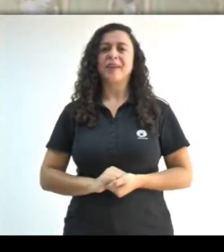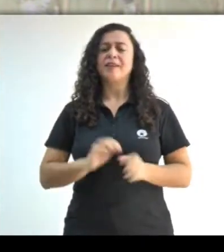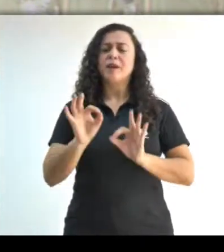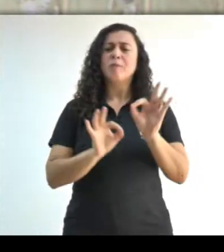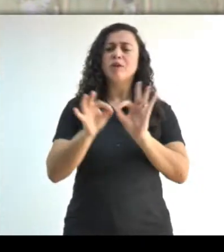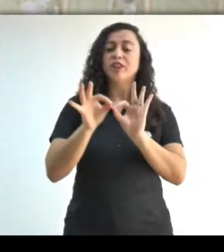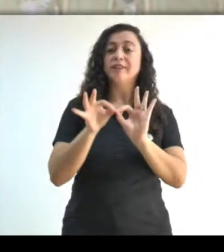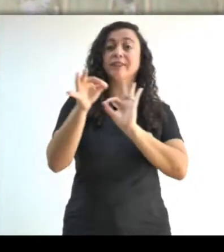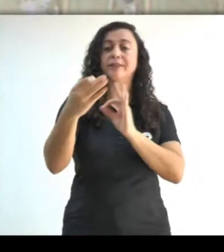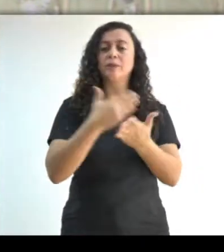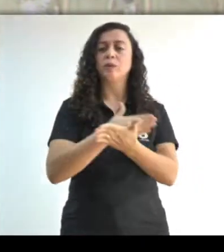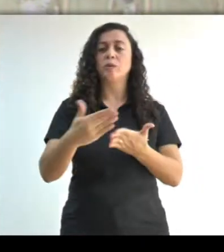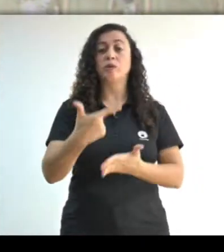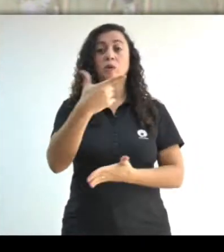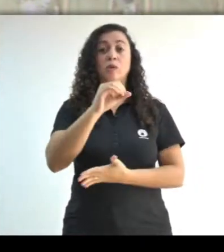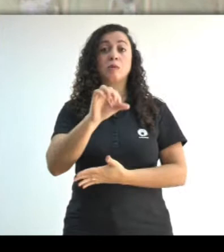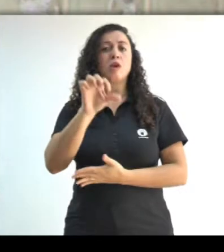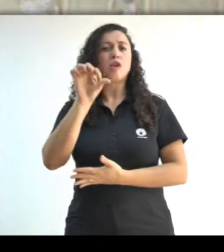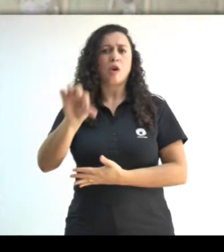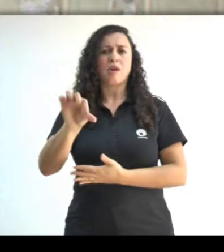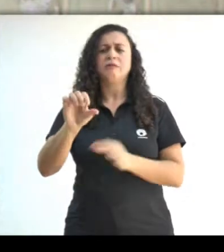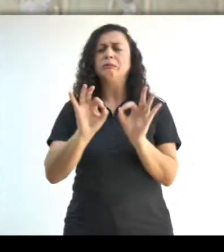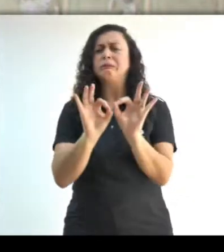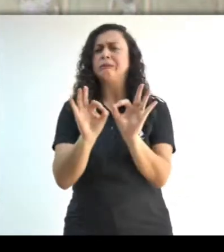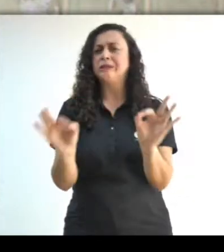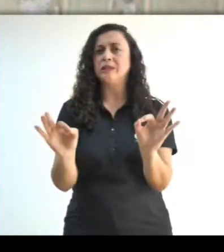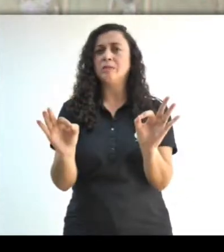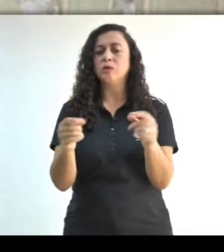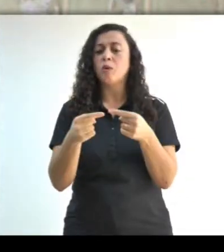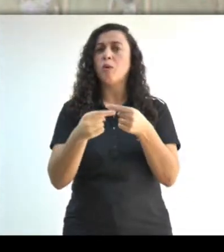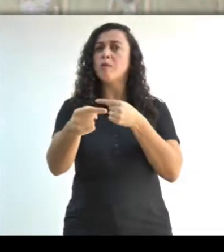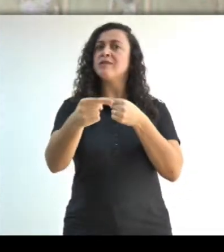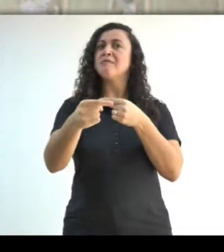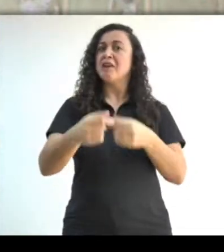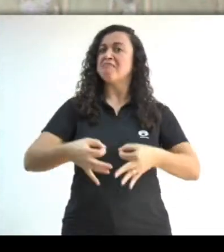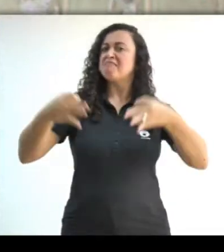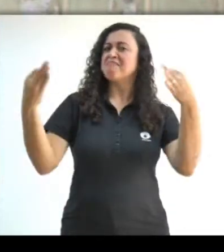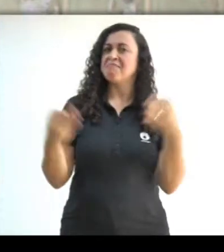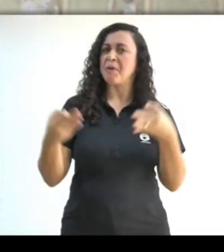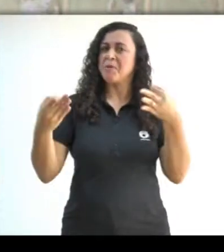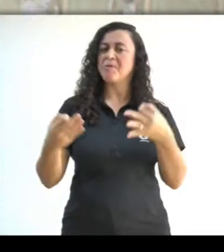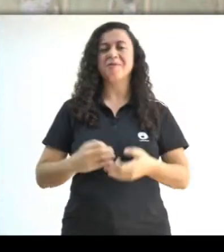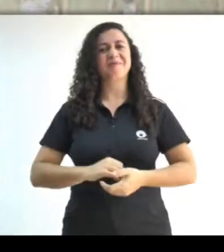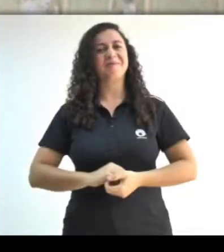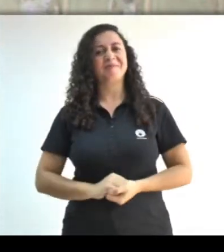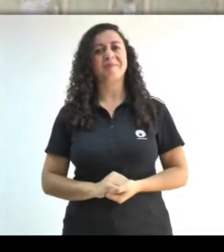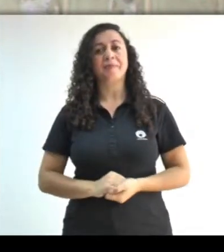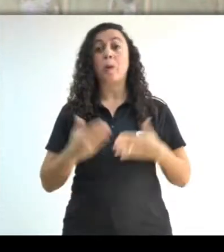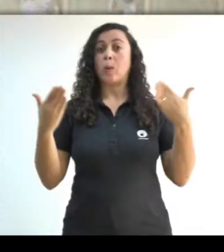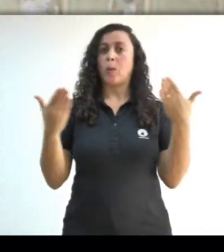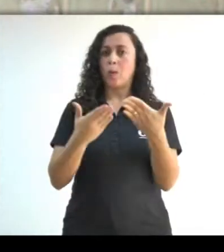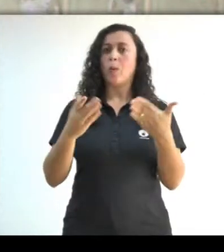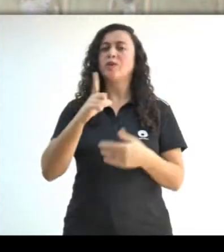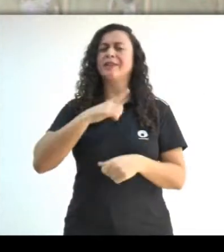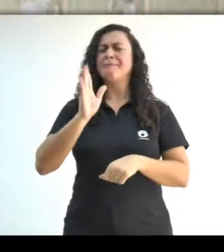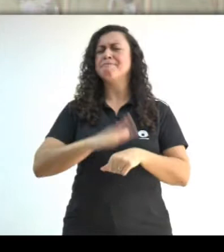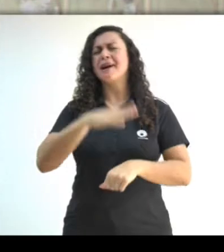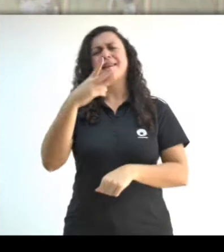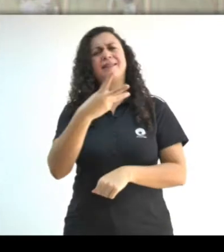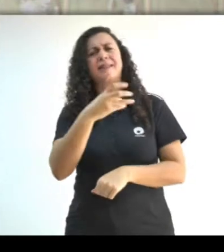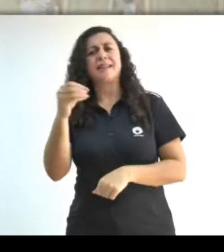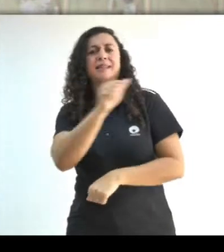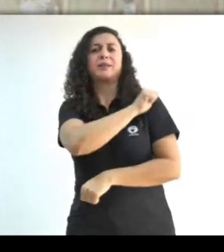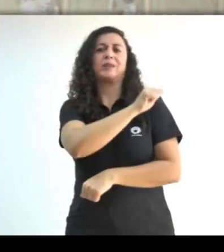de extensão começou em 2009 com um giz e terminou a semana com uma caixa completa. Hoje, ele tem mais de